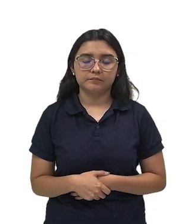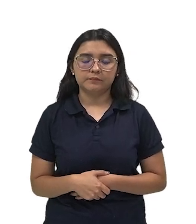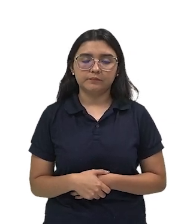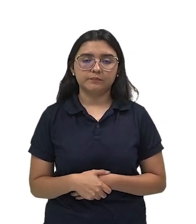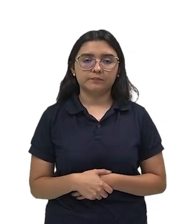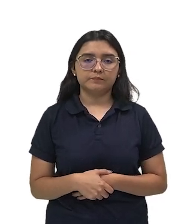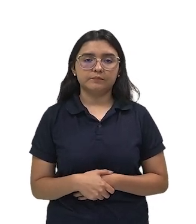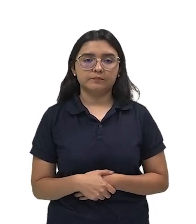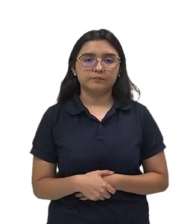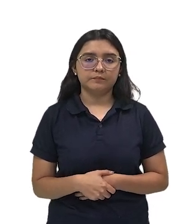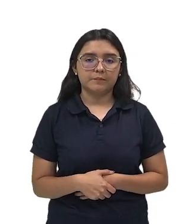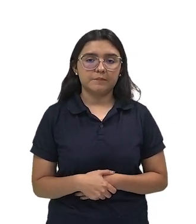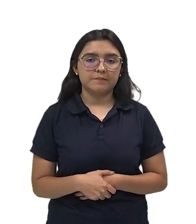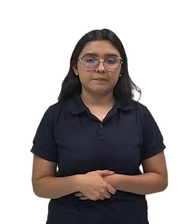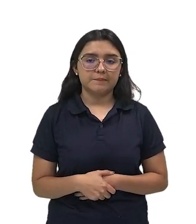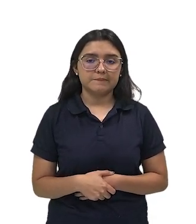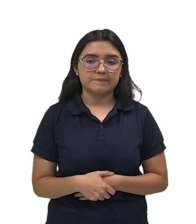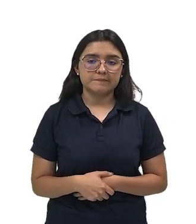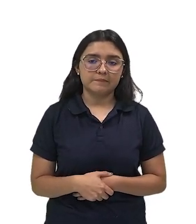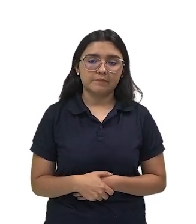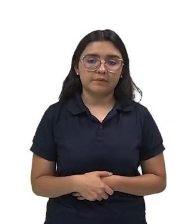considerar que tem